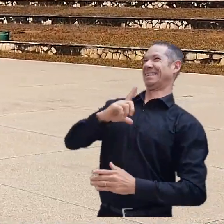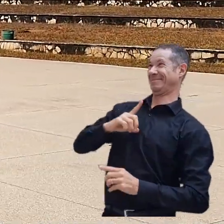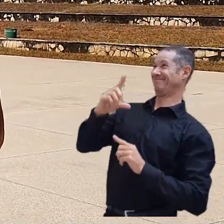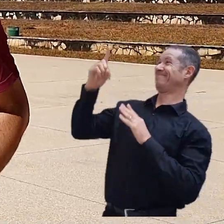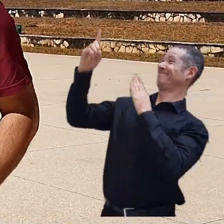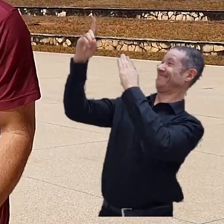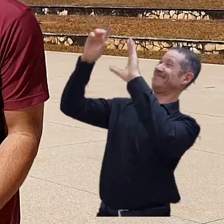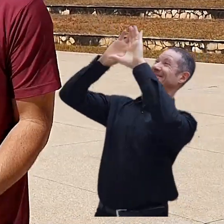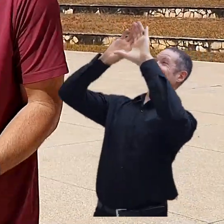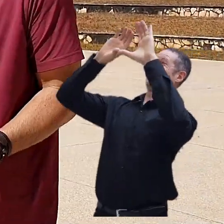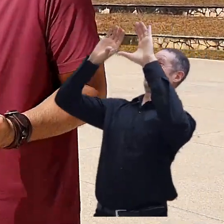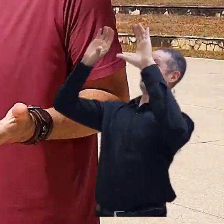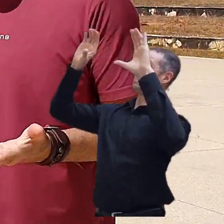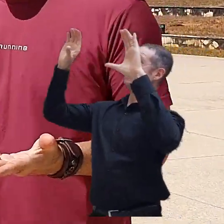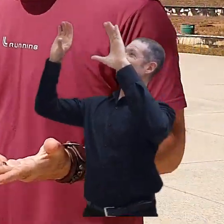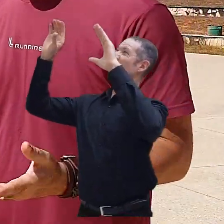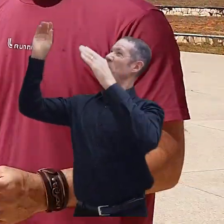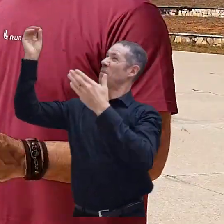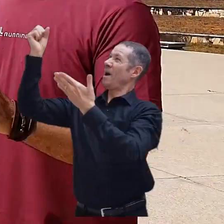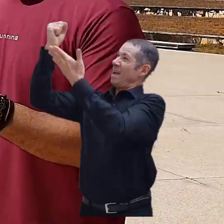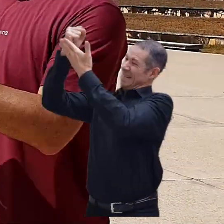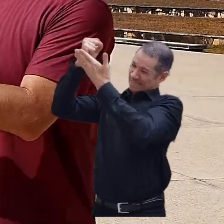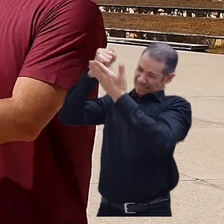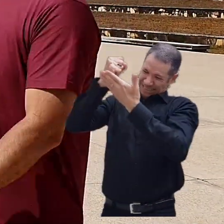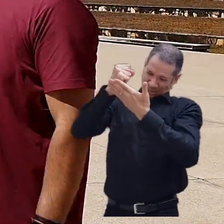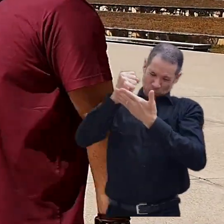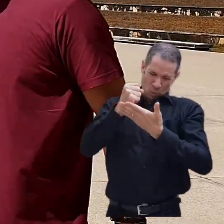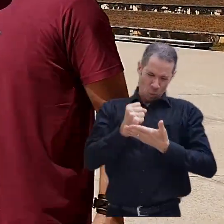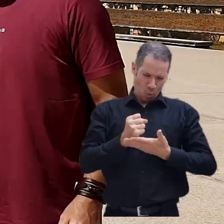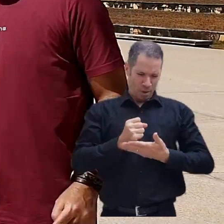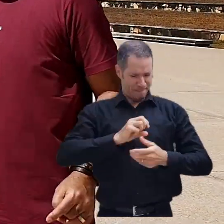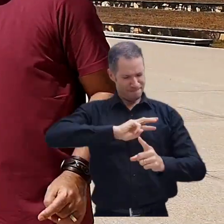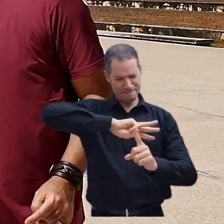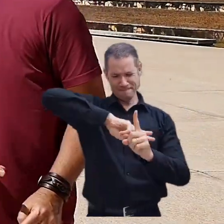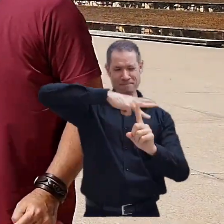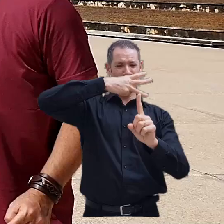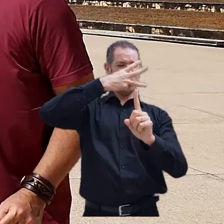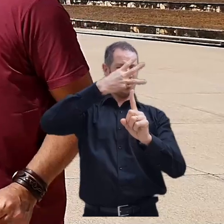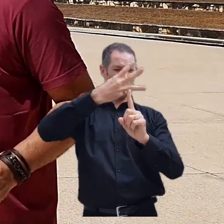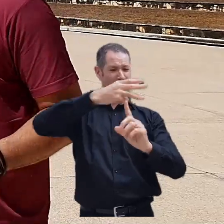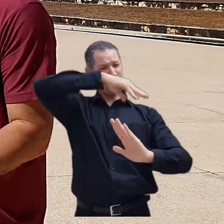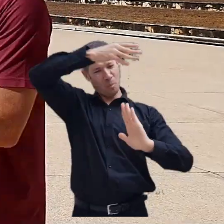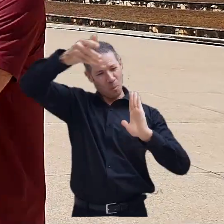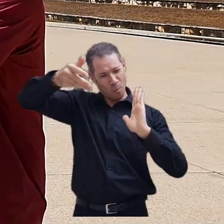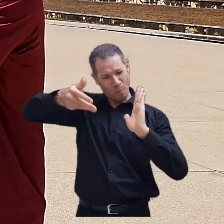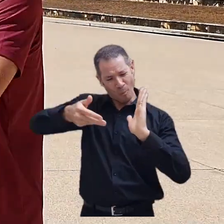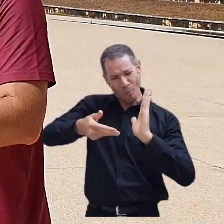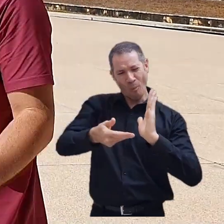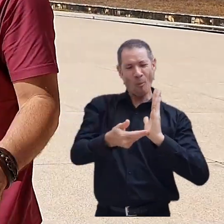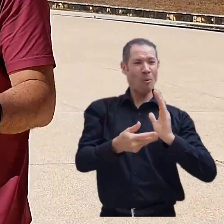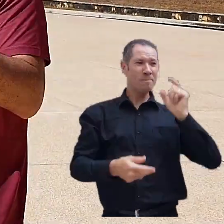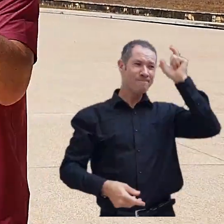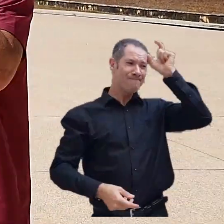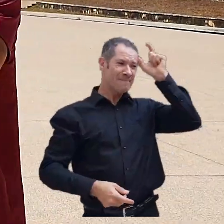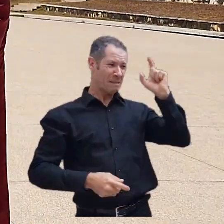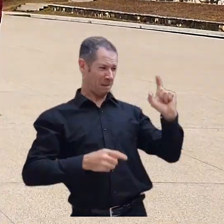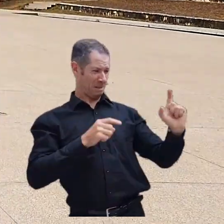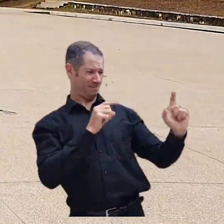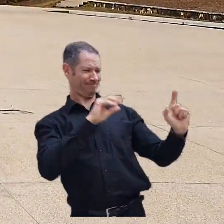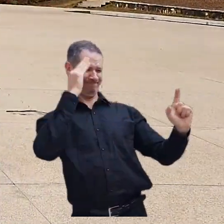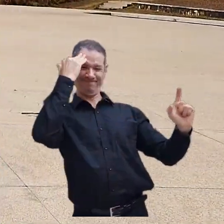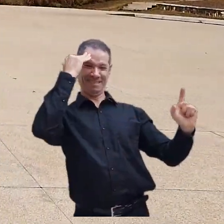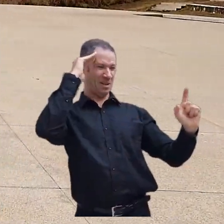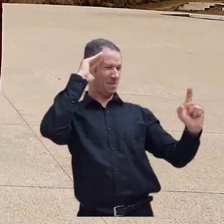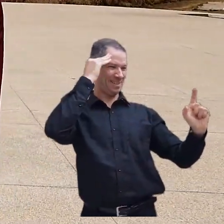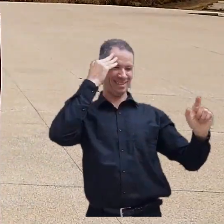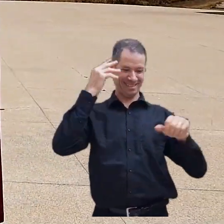do céu que vai se levantar e vai restituir tudo que ele perdeu. O inimigo não entende